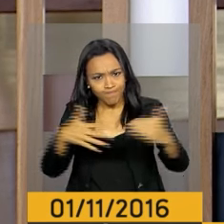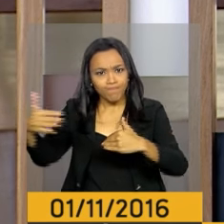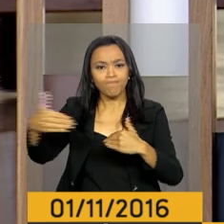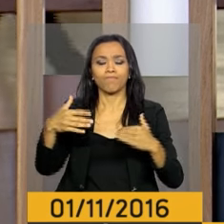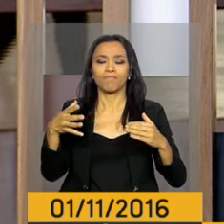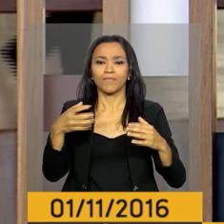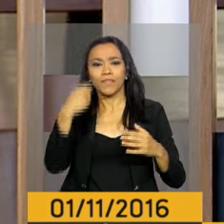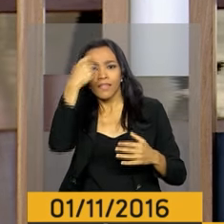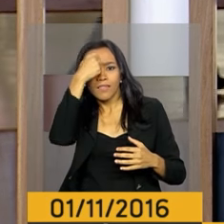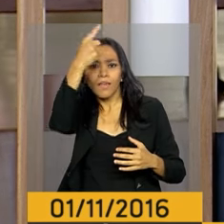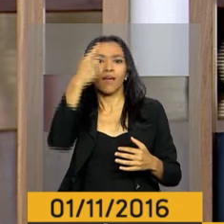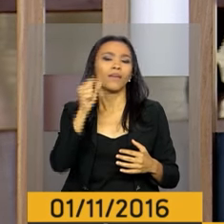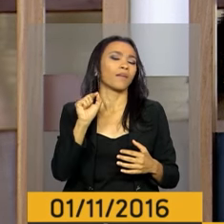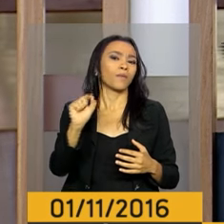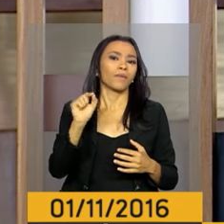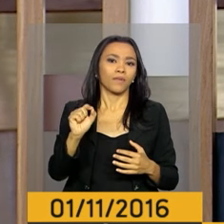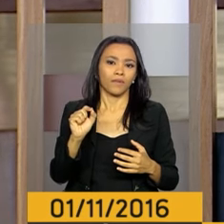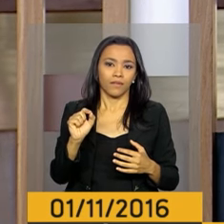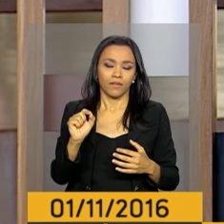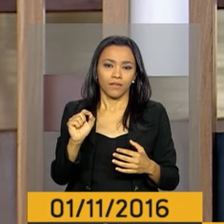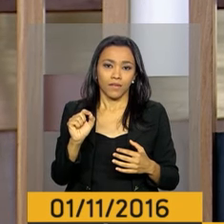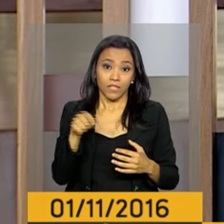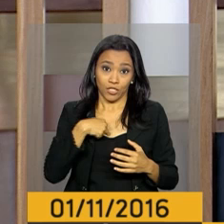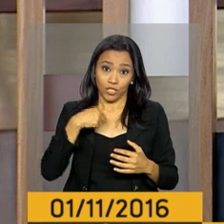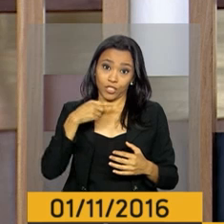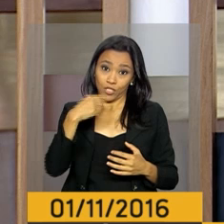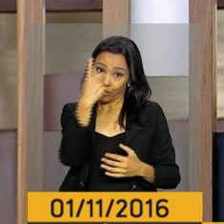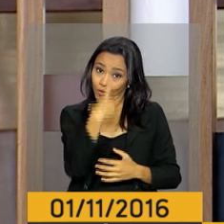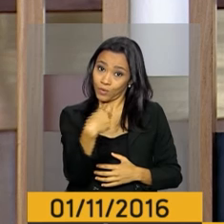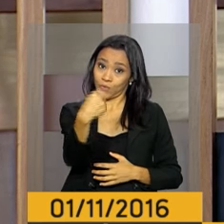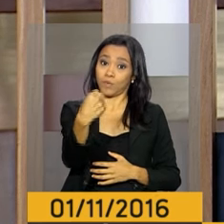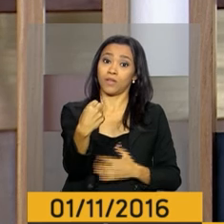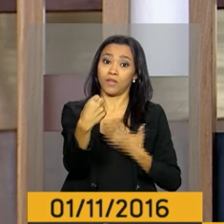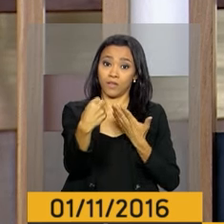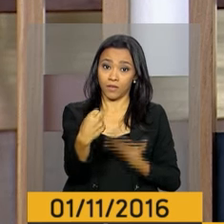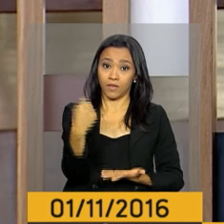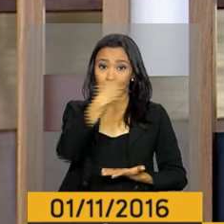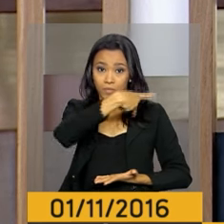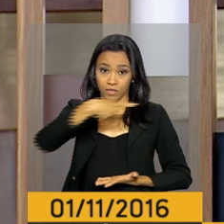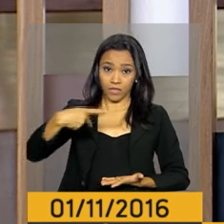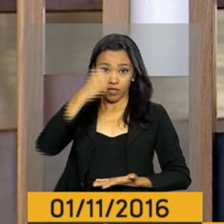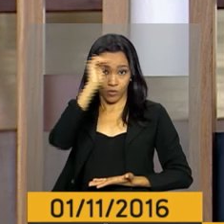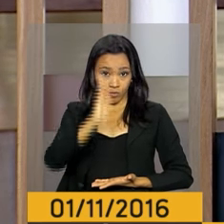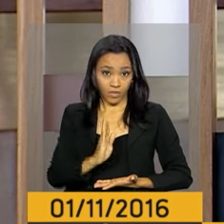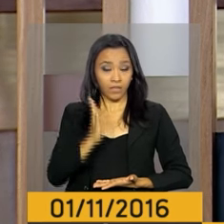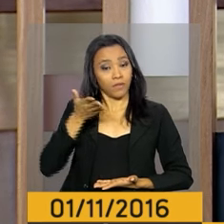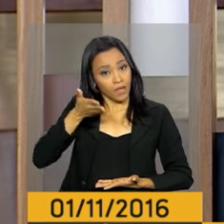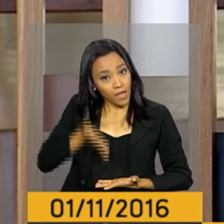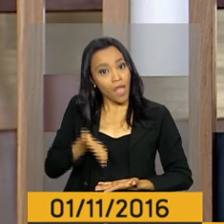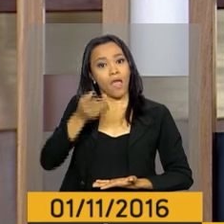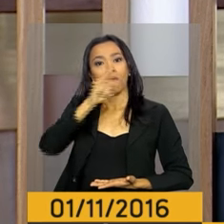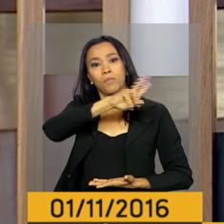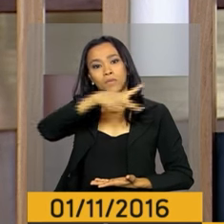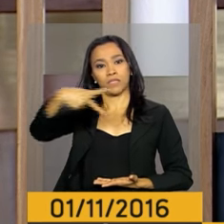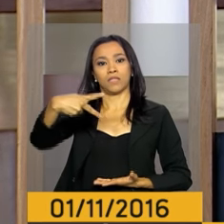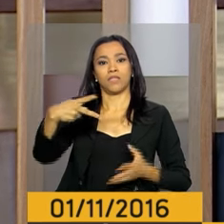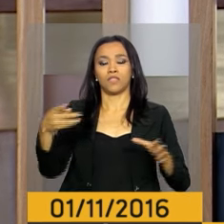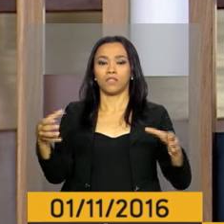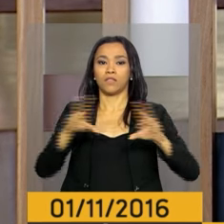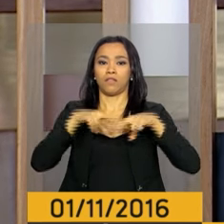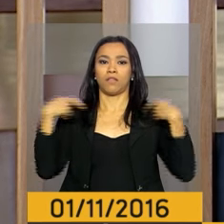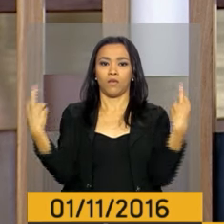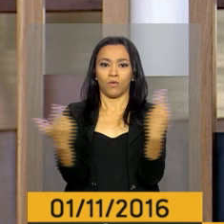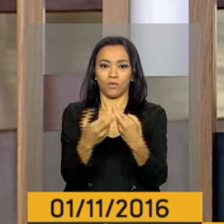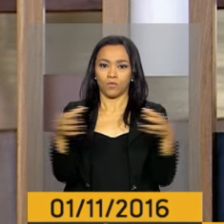de designar o presidente da República do Brasil como presidente da CPLP